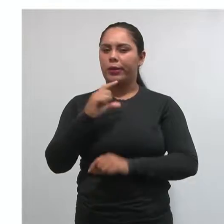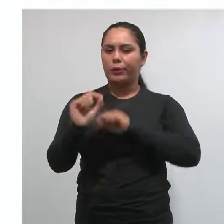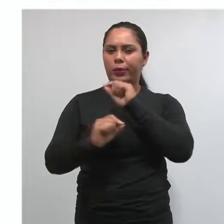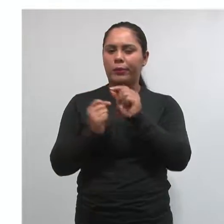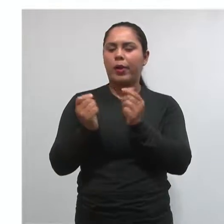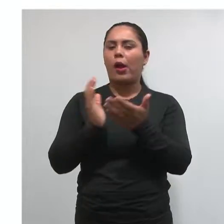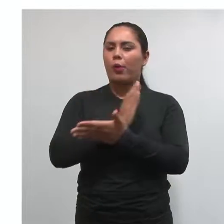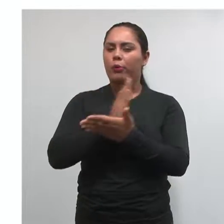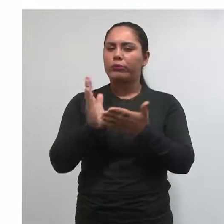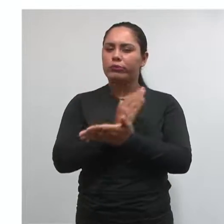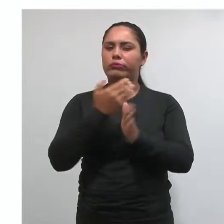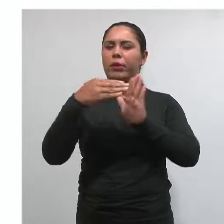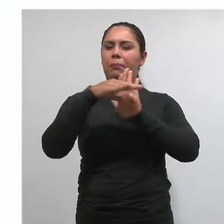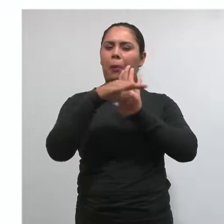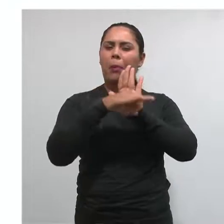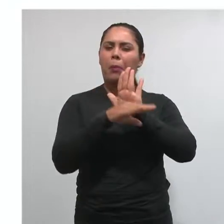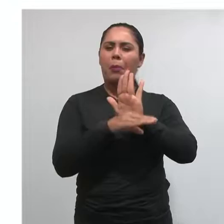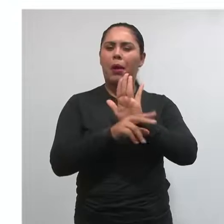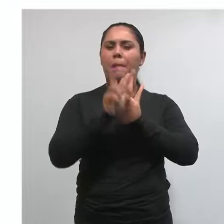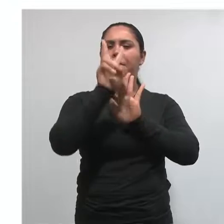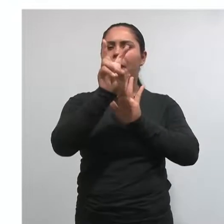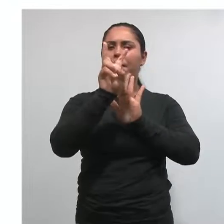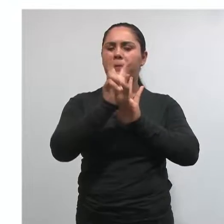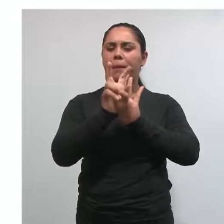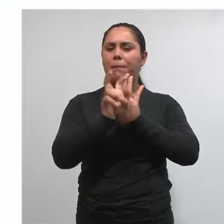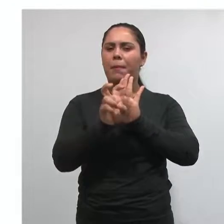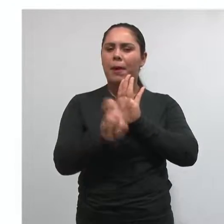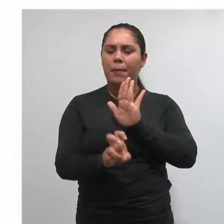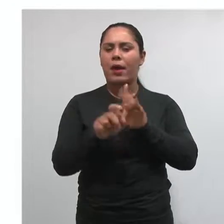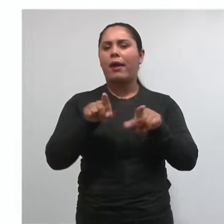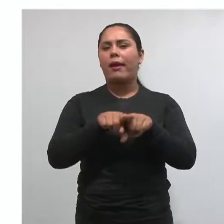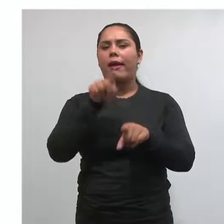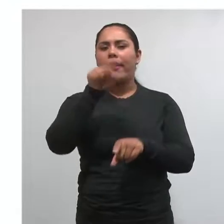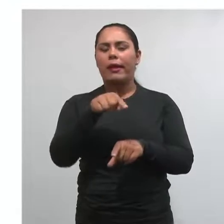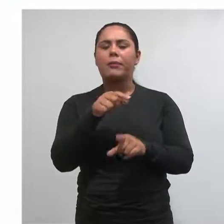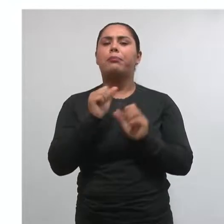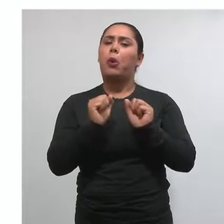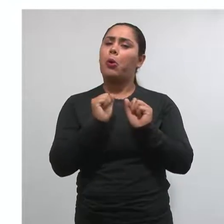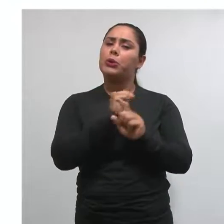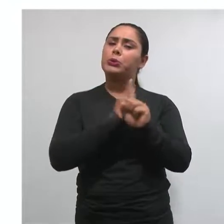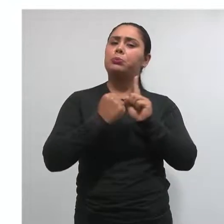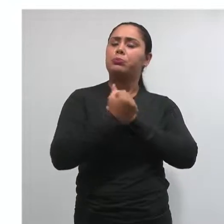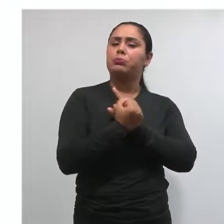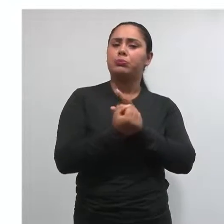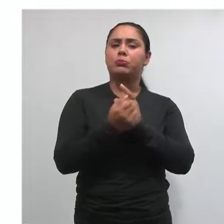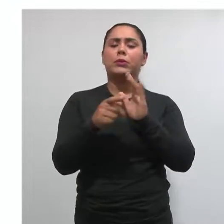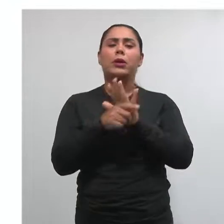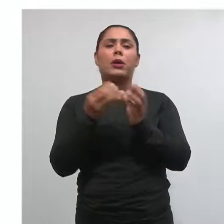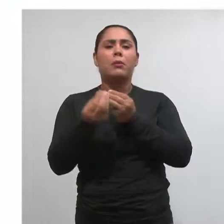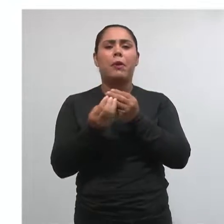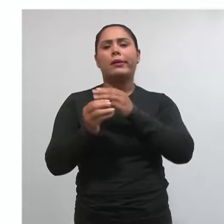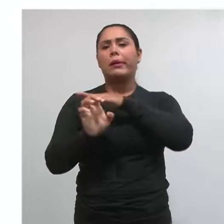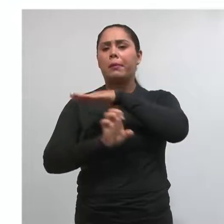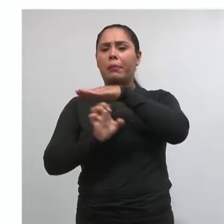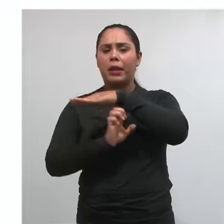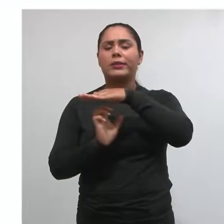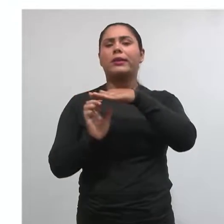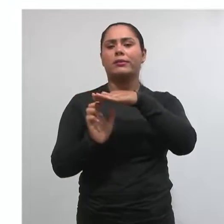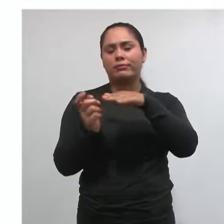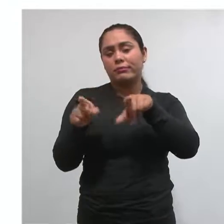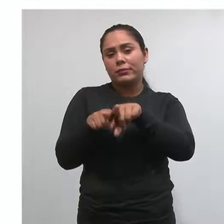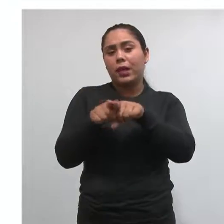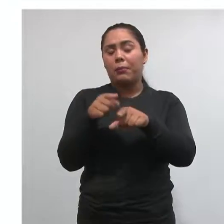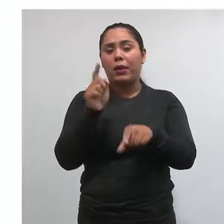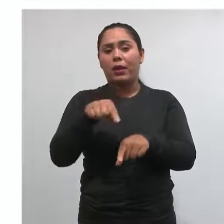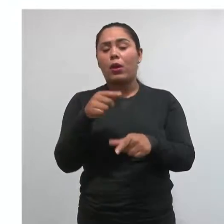alguns tipos, né, citados. Essas políticas elas podem ser sociais, macroeconômicas, né, e tidas como